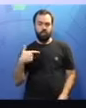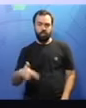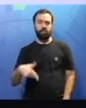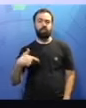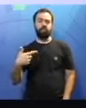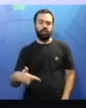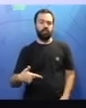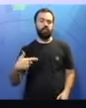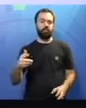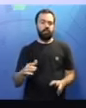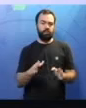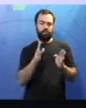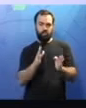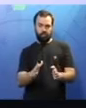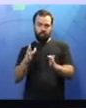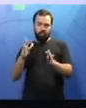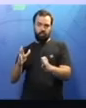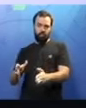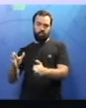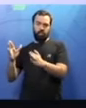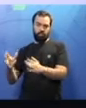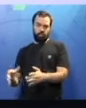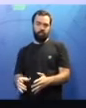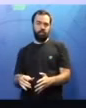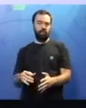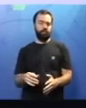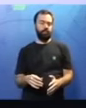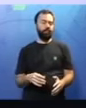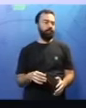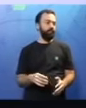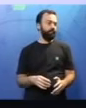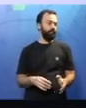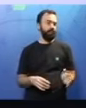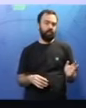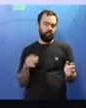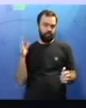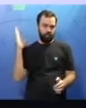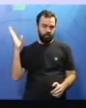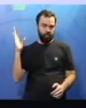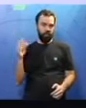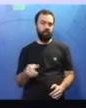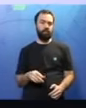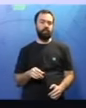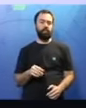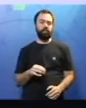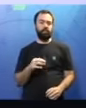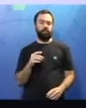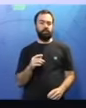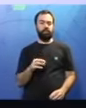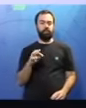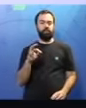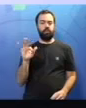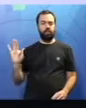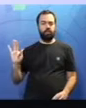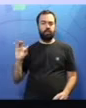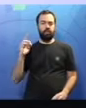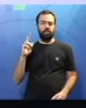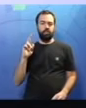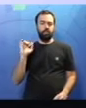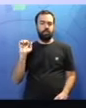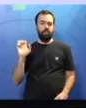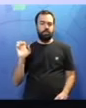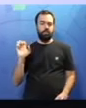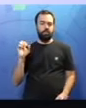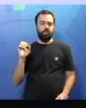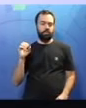o período e a frequência. A frequência é o número de vezes que um fenômeno se repete em